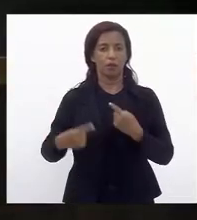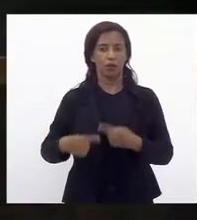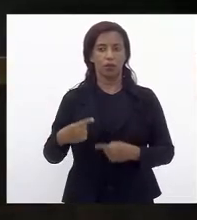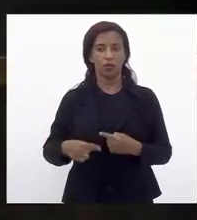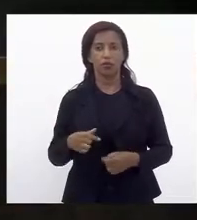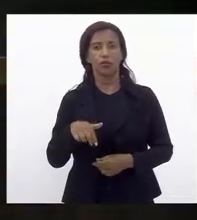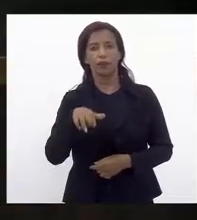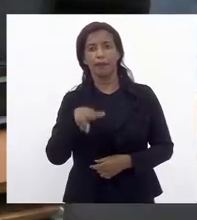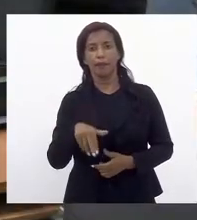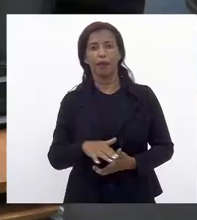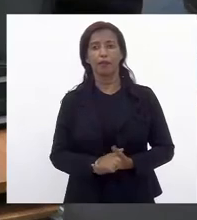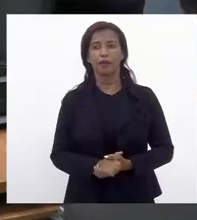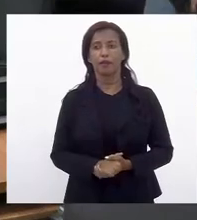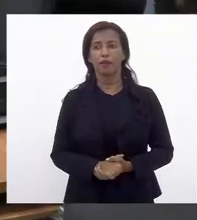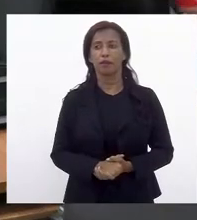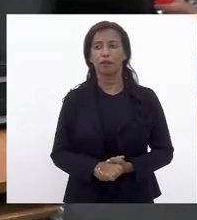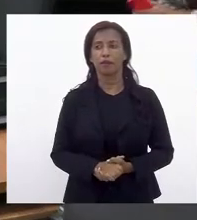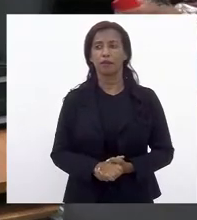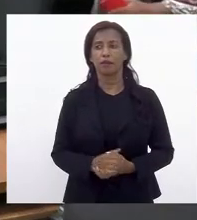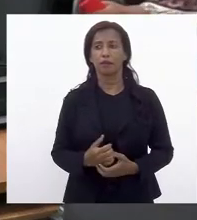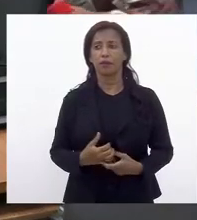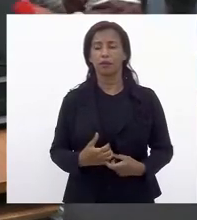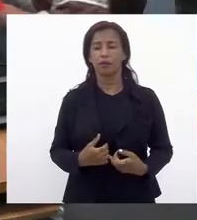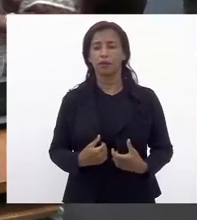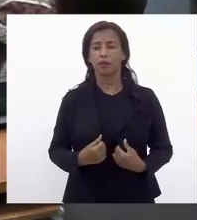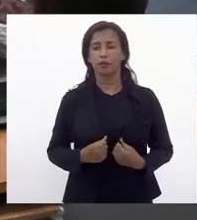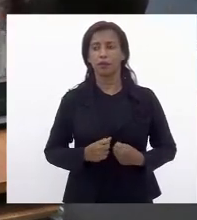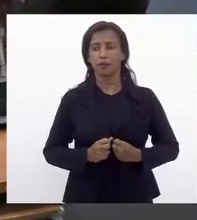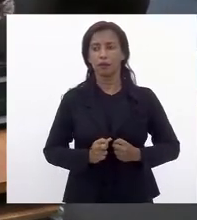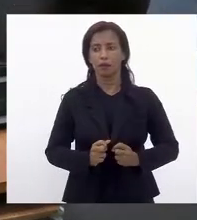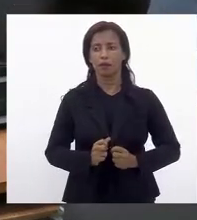mais? Deputada enfermeira Rejane.